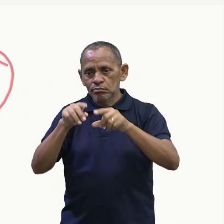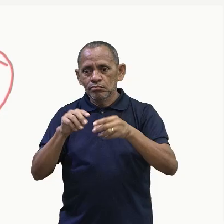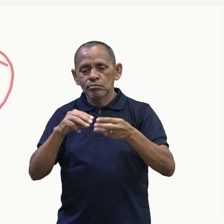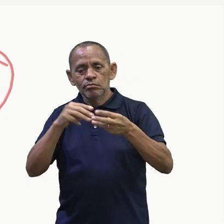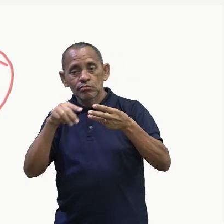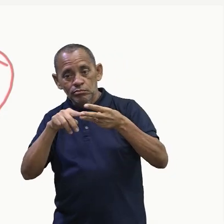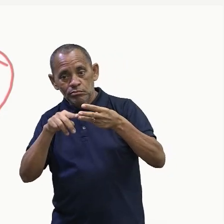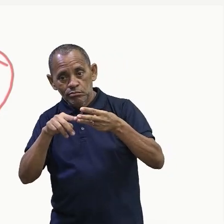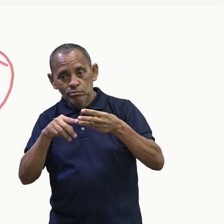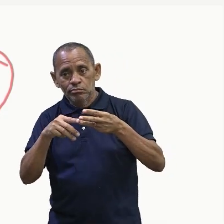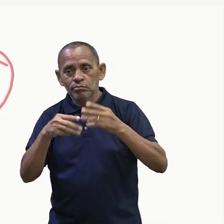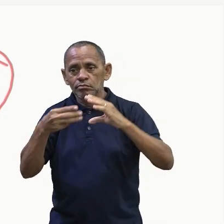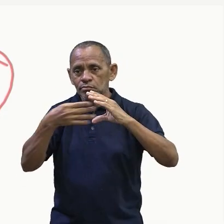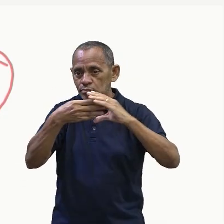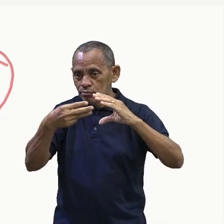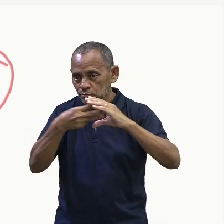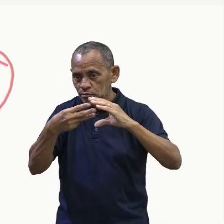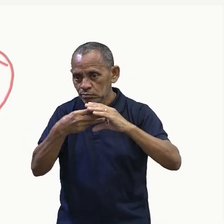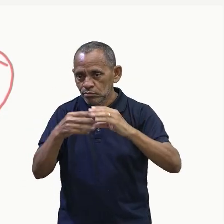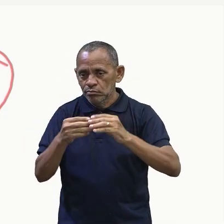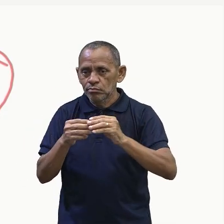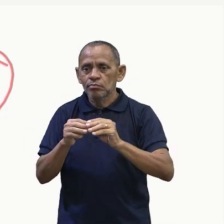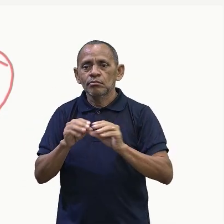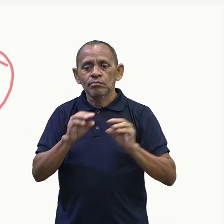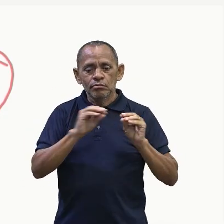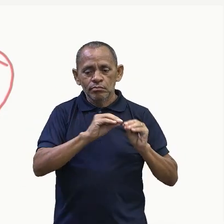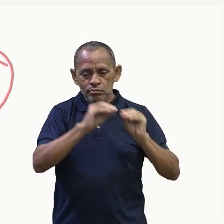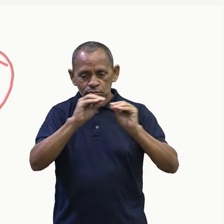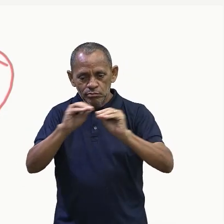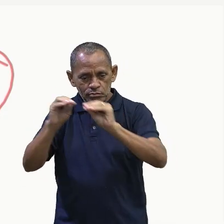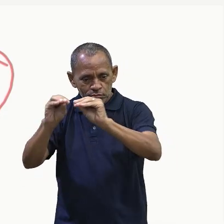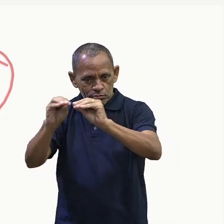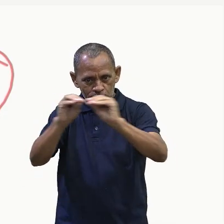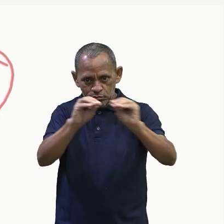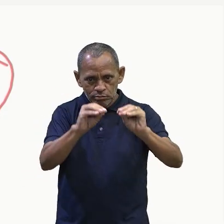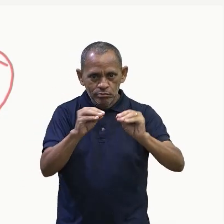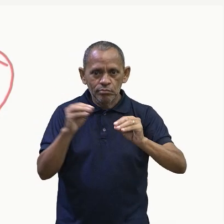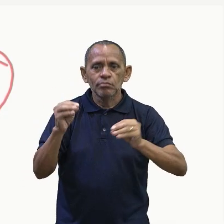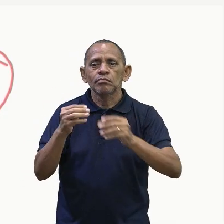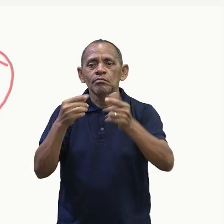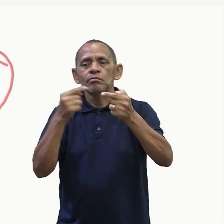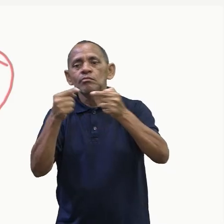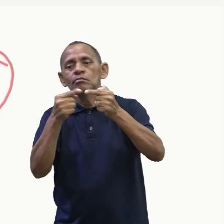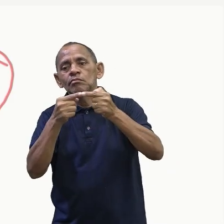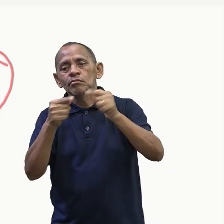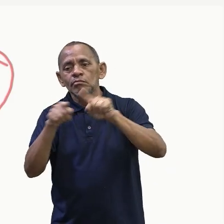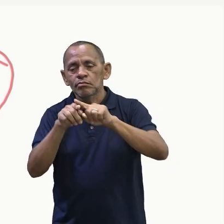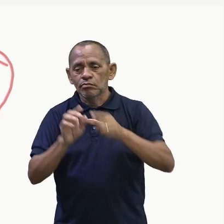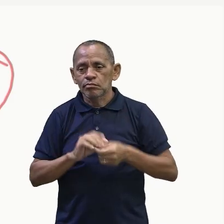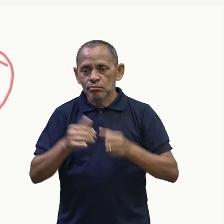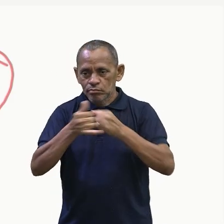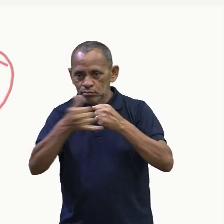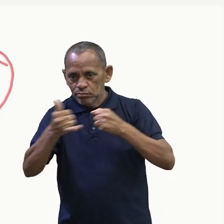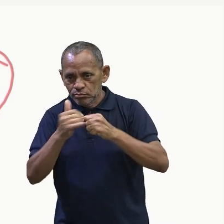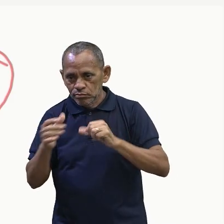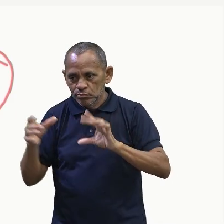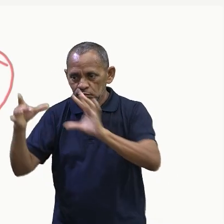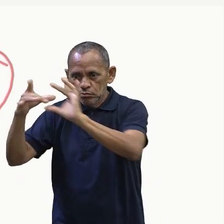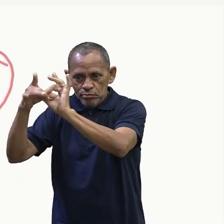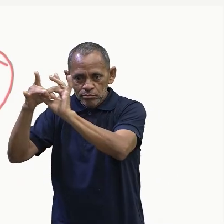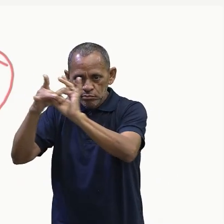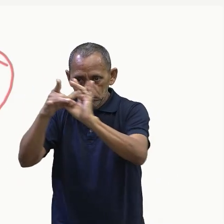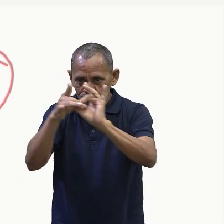ele se move ao longo do RNA, tá? E aí, esses aminoácidos, eles se juntam para poder chegar até